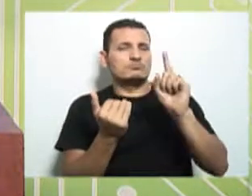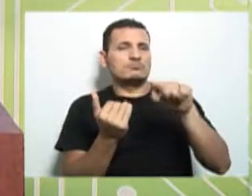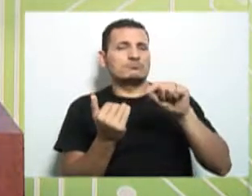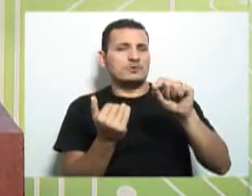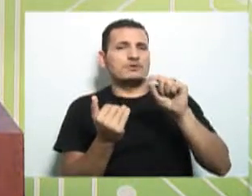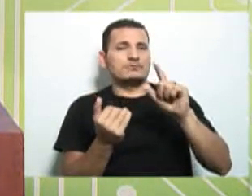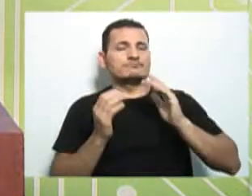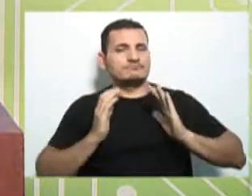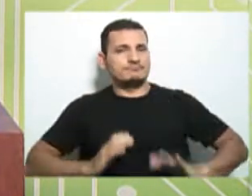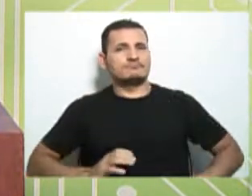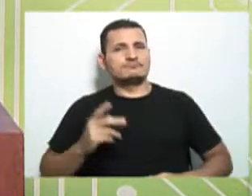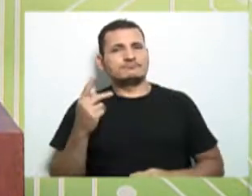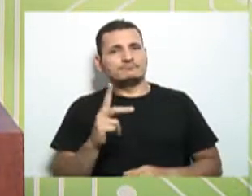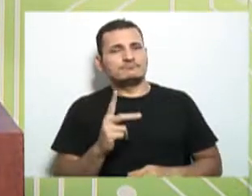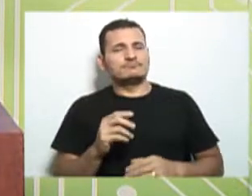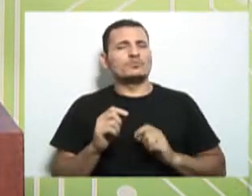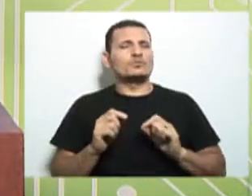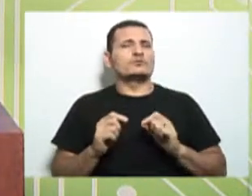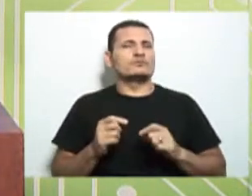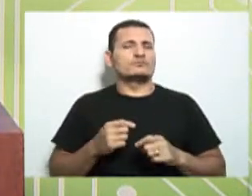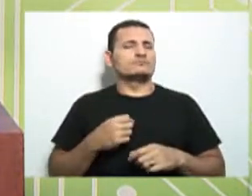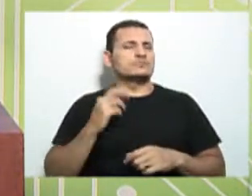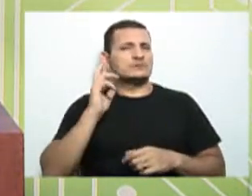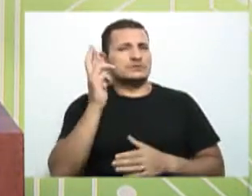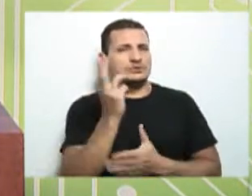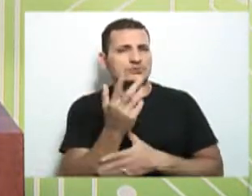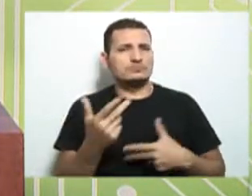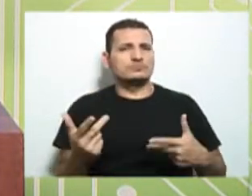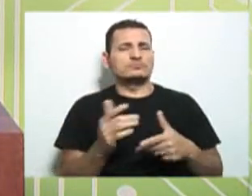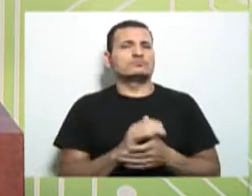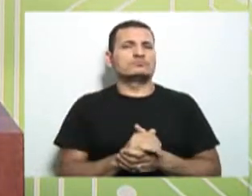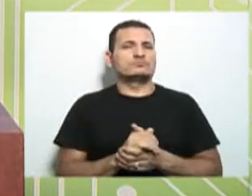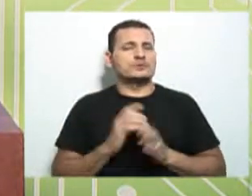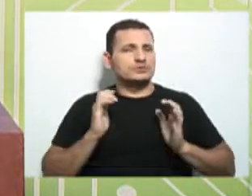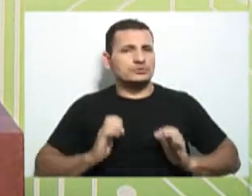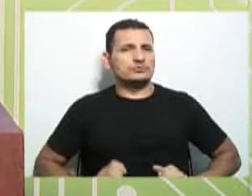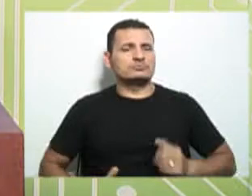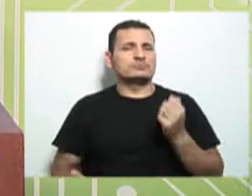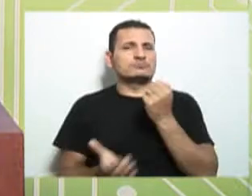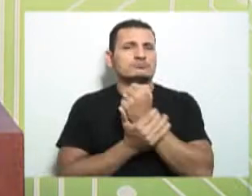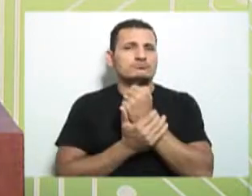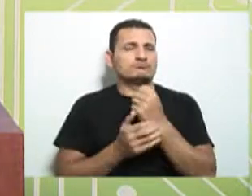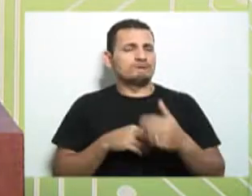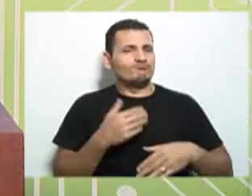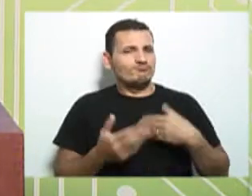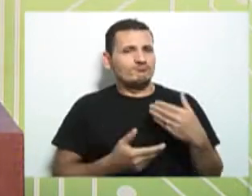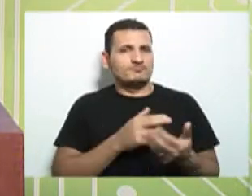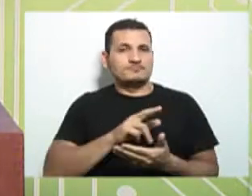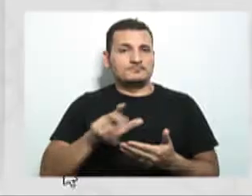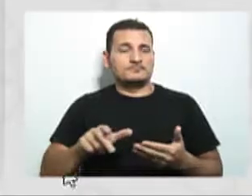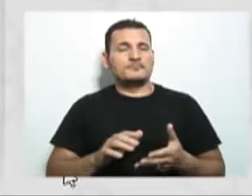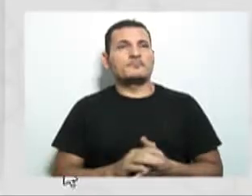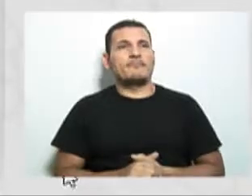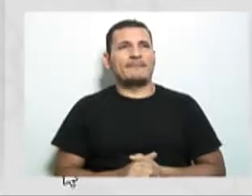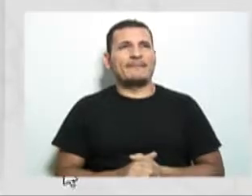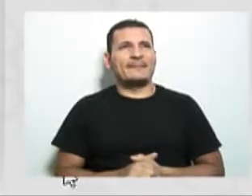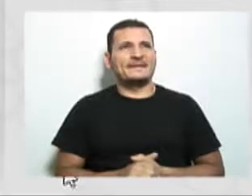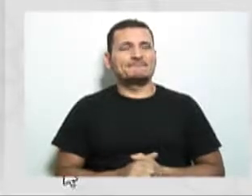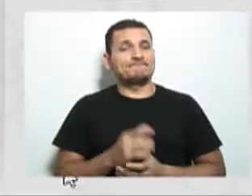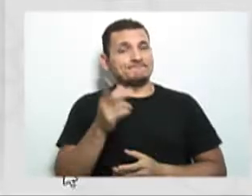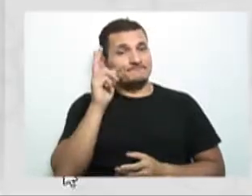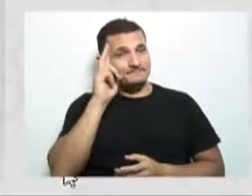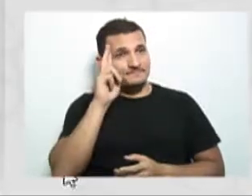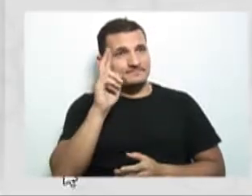seu comportamento. Comportamento proativo, comportamento ético, comportamento seguro e assim vai, beleza? Então olha lá, lembra disso